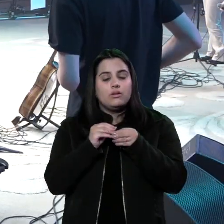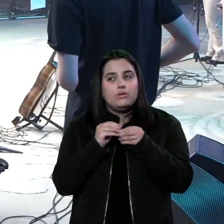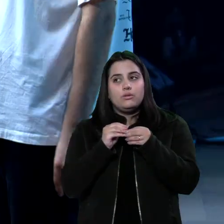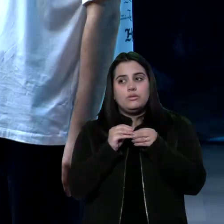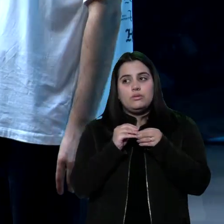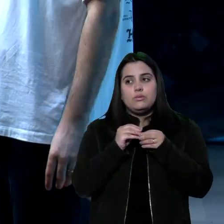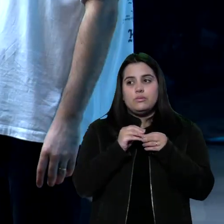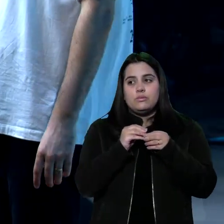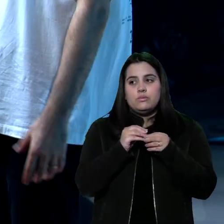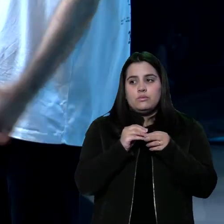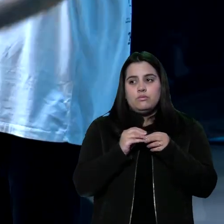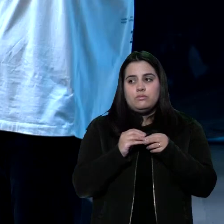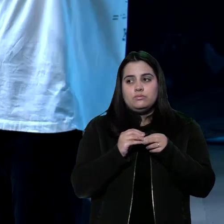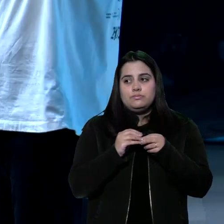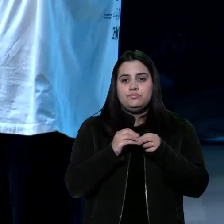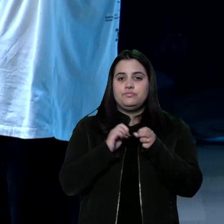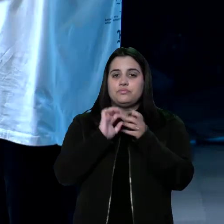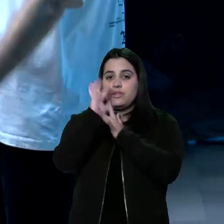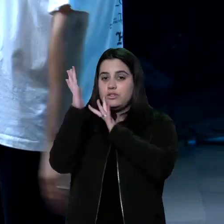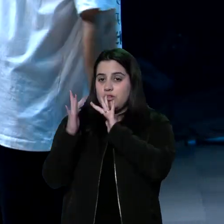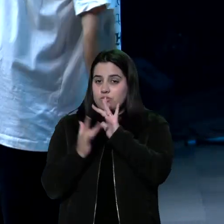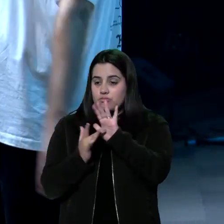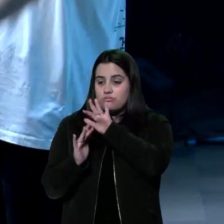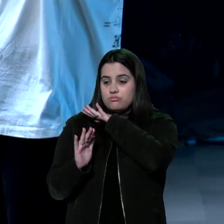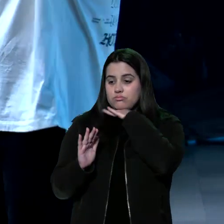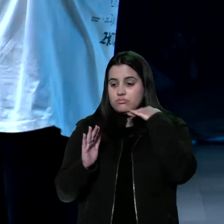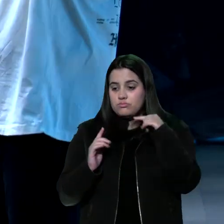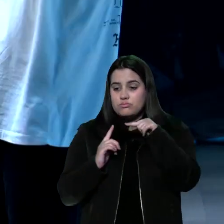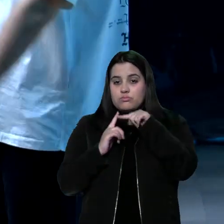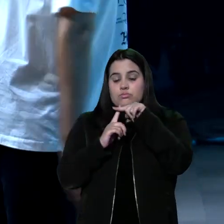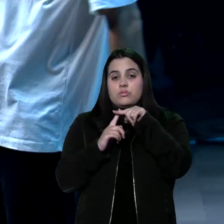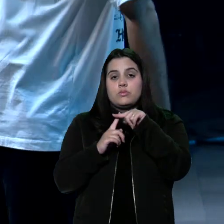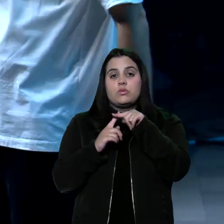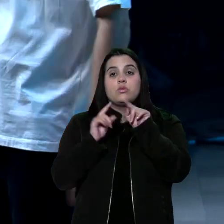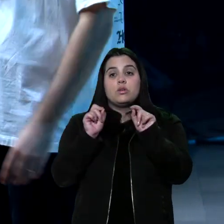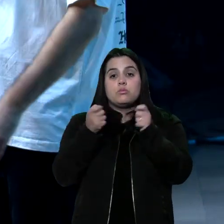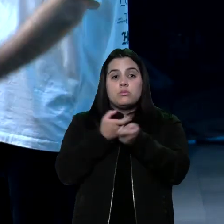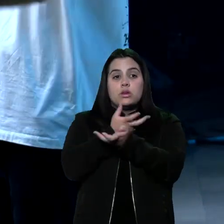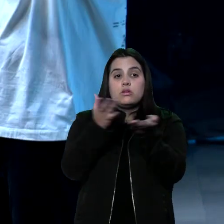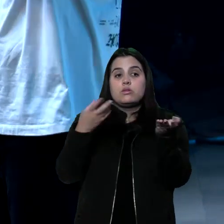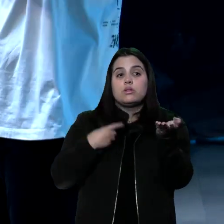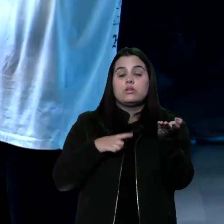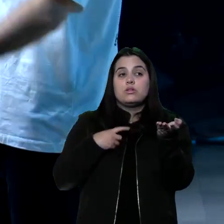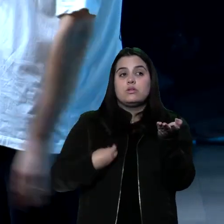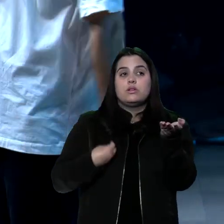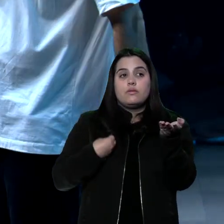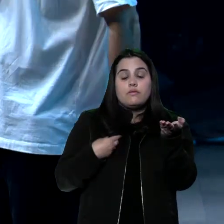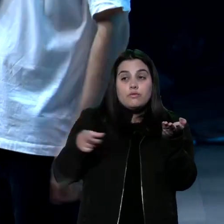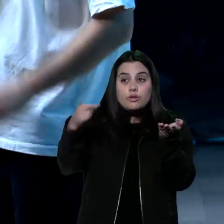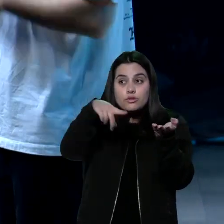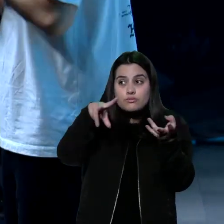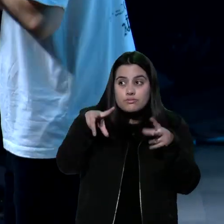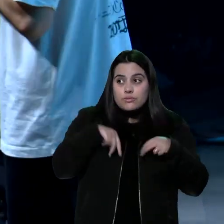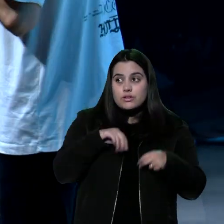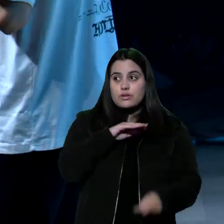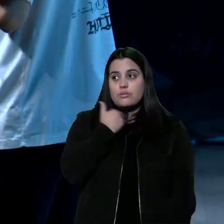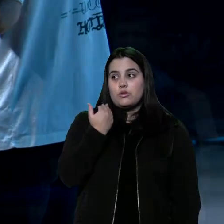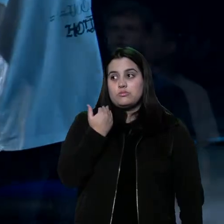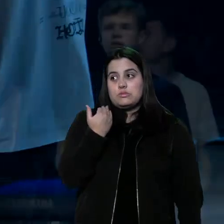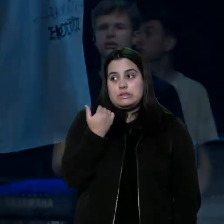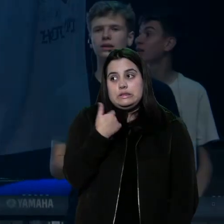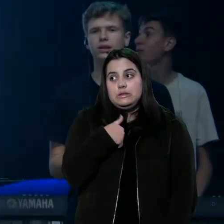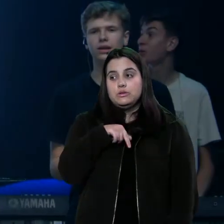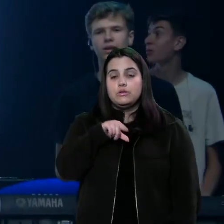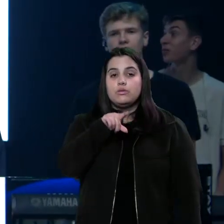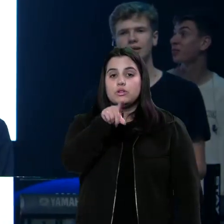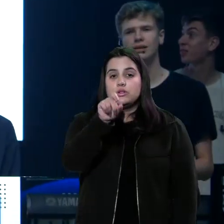Jesus morreu no seu lugar para você ter vida. você merecia morrer. Eu e